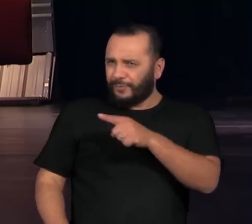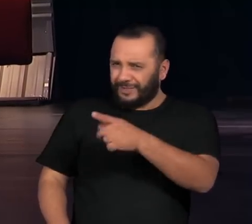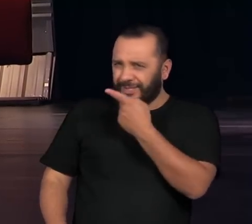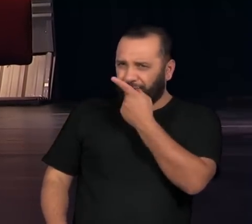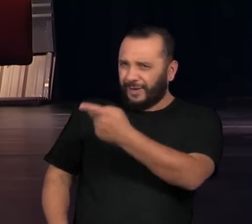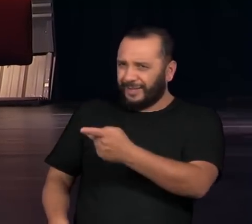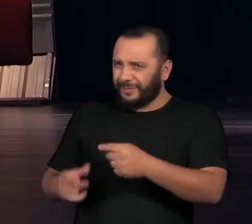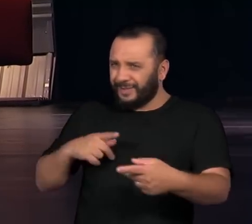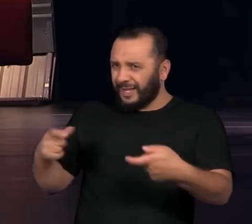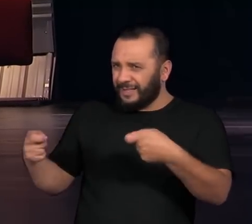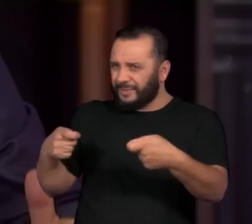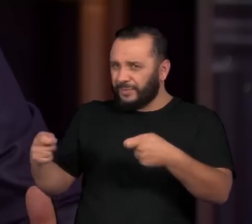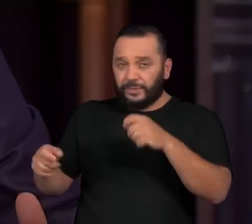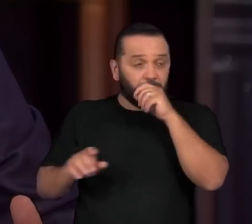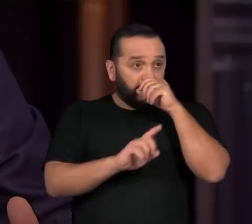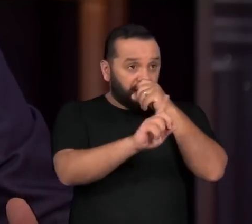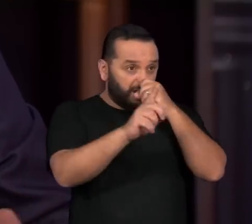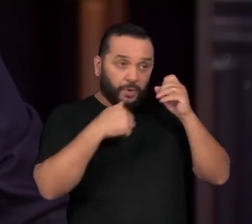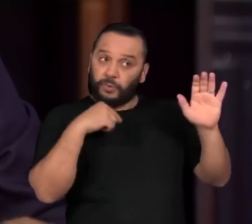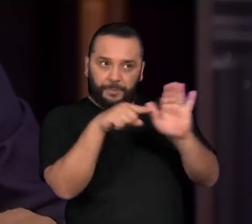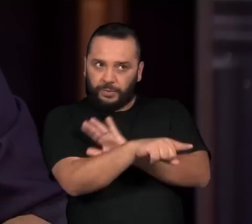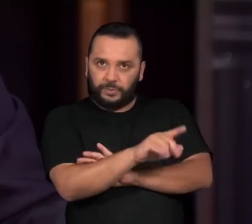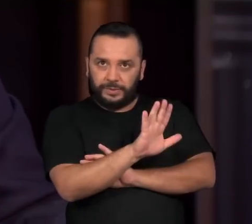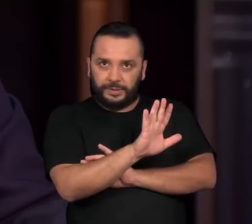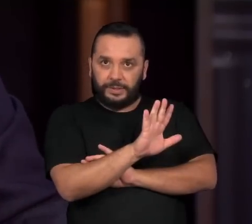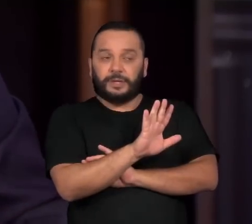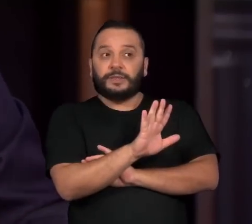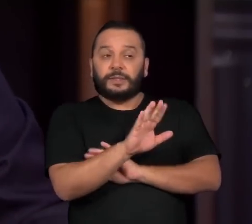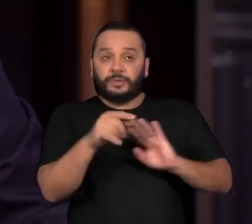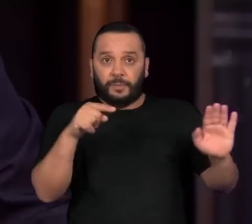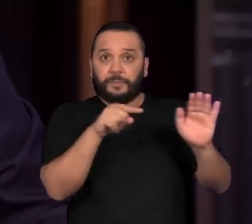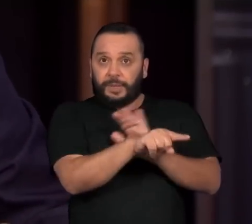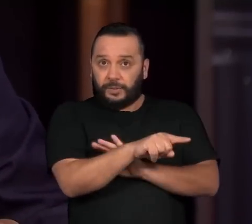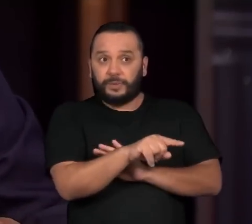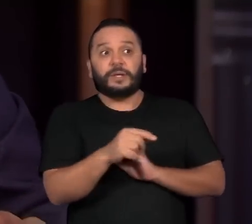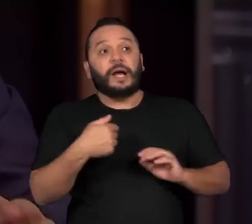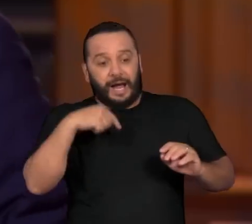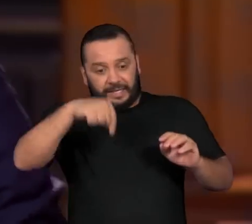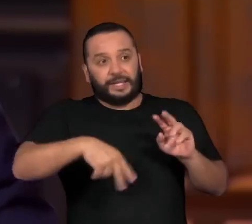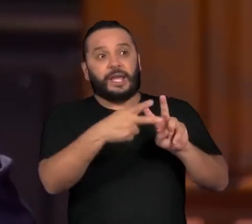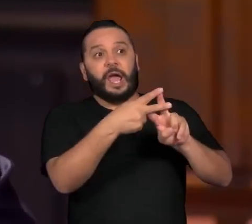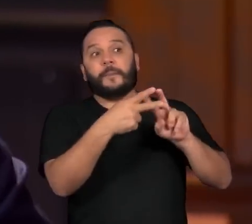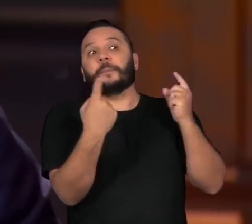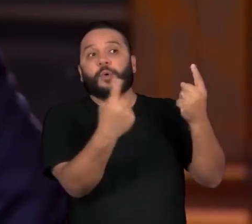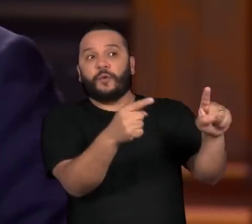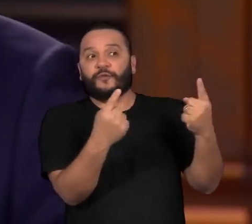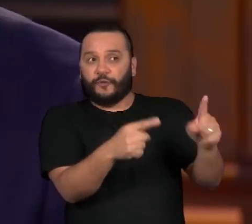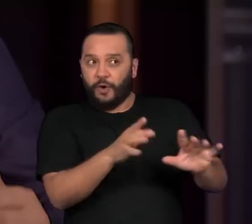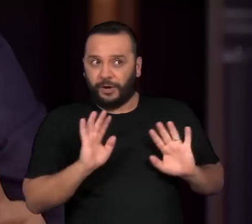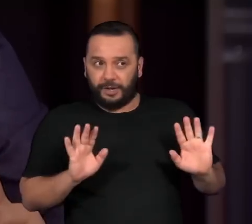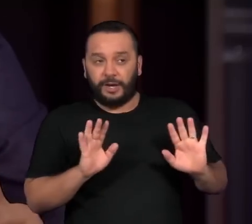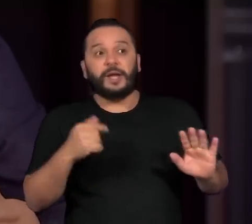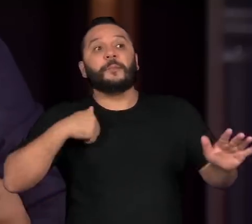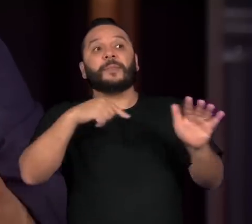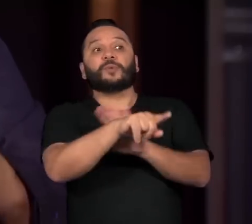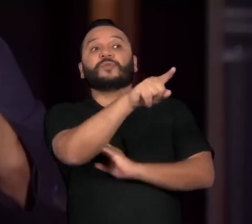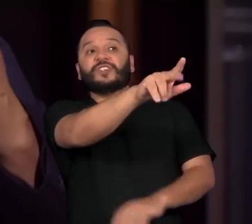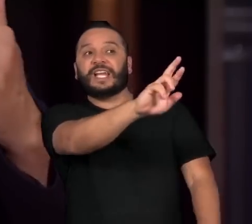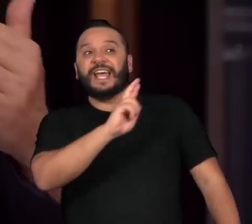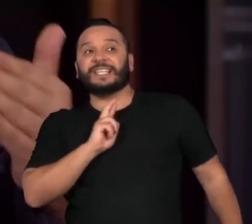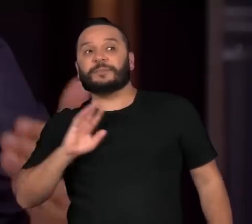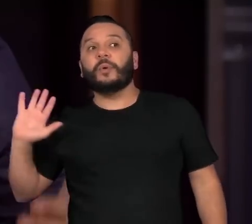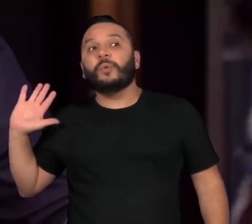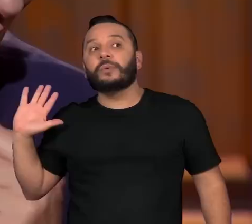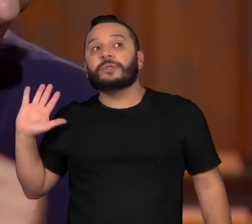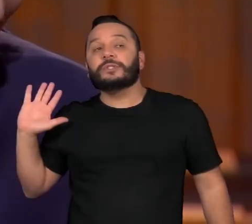que há disputa. Não, eu estou perguntando. Eu achei Este que é um estava programa afirmando. que chama Provoca. Quem responde é você. Eu quero